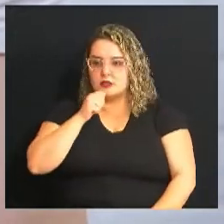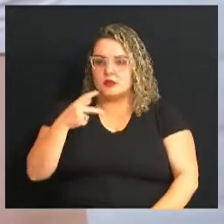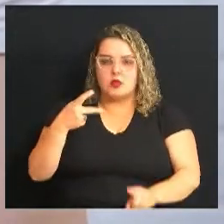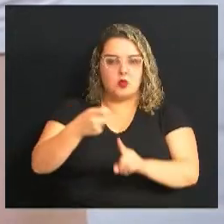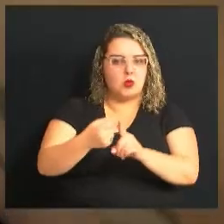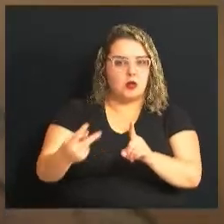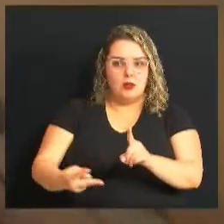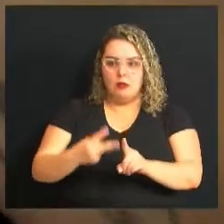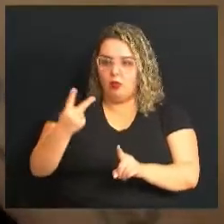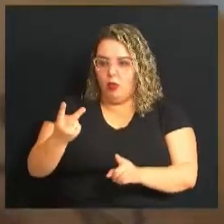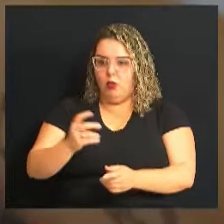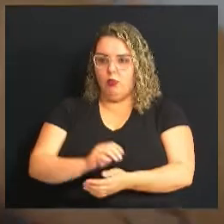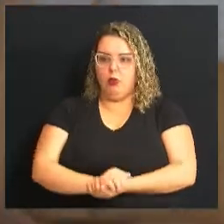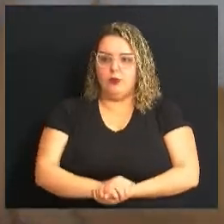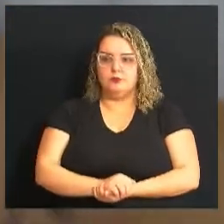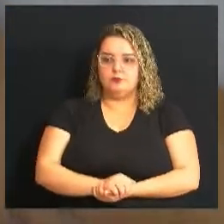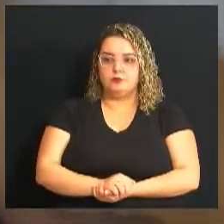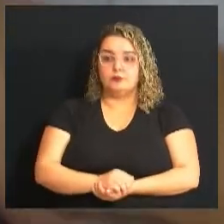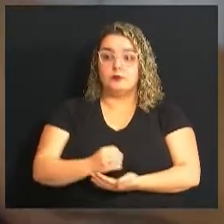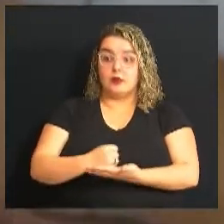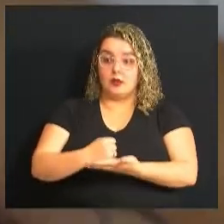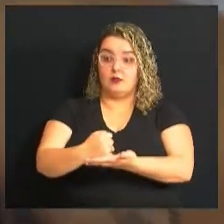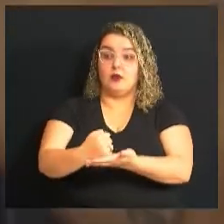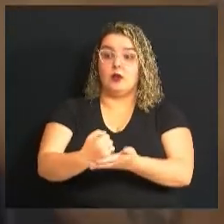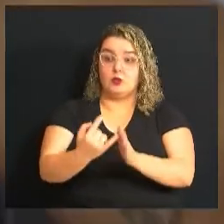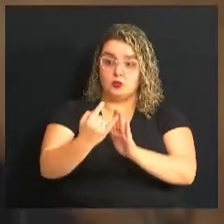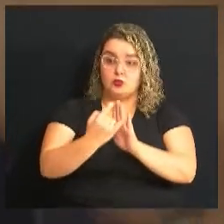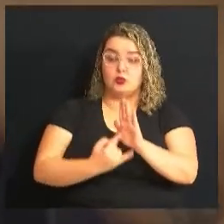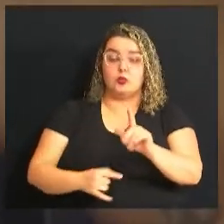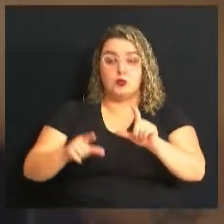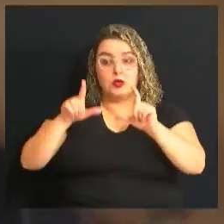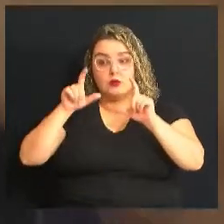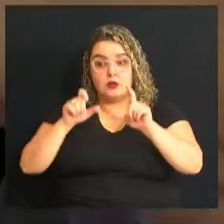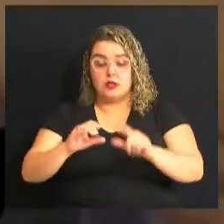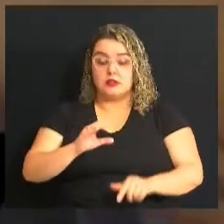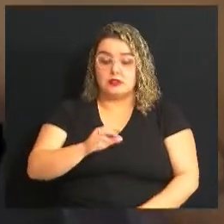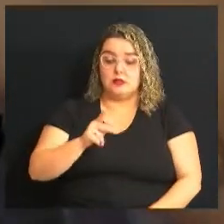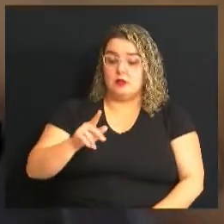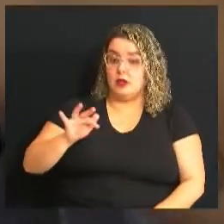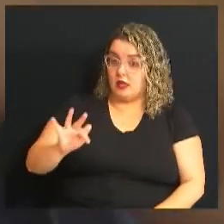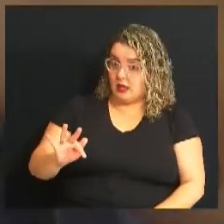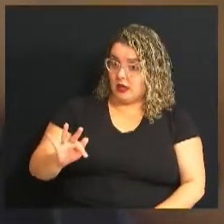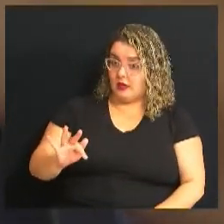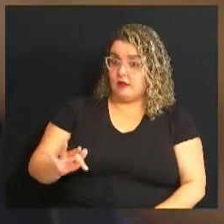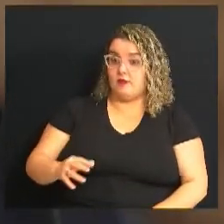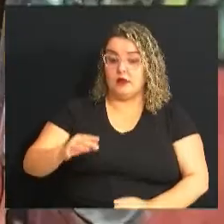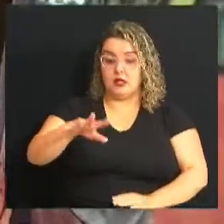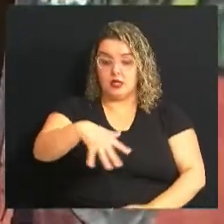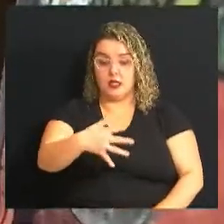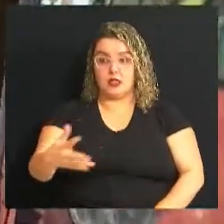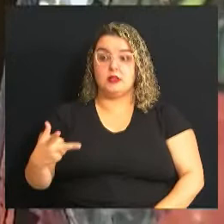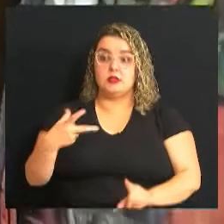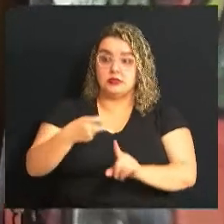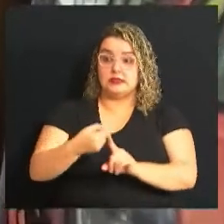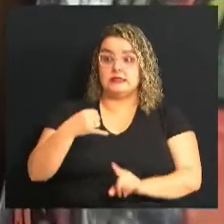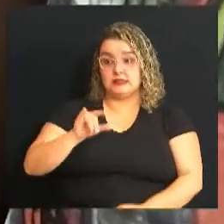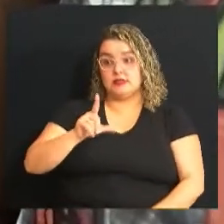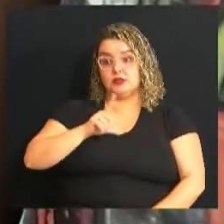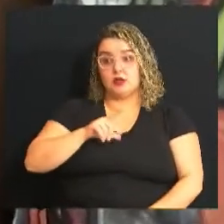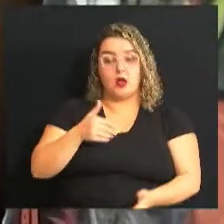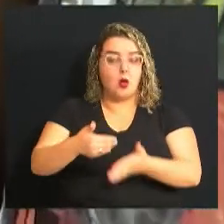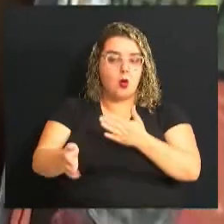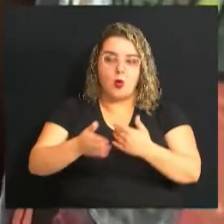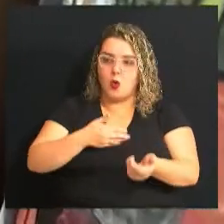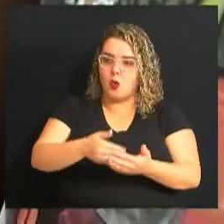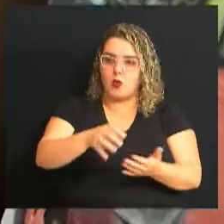de reforço. Basta levar um documento com foto, CPF e carteira de vacinação, se tiver, em qualquer um dos centros